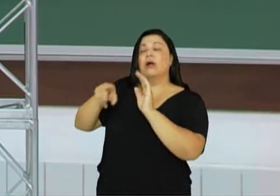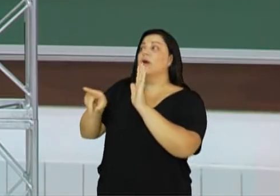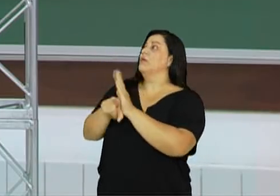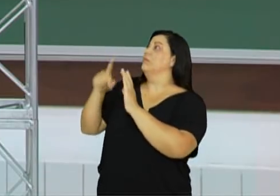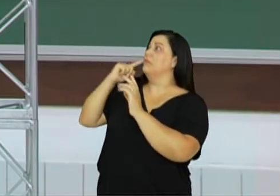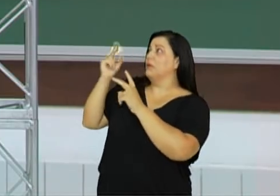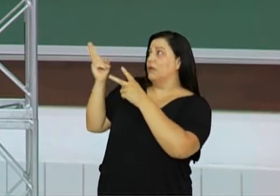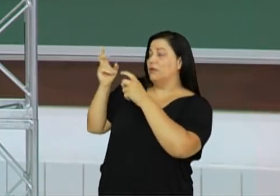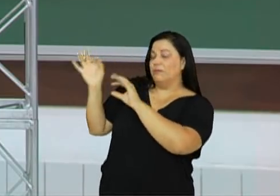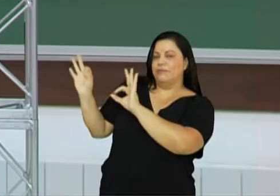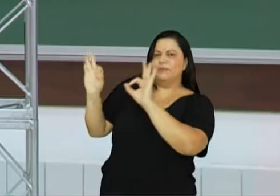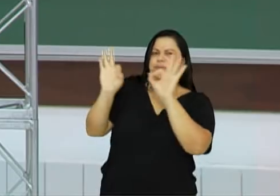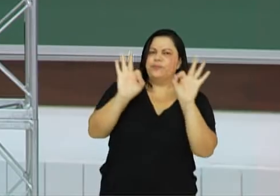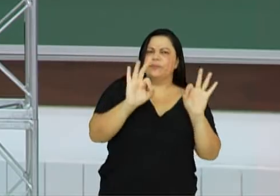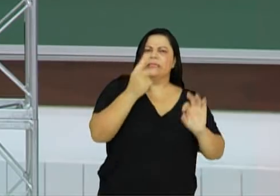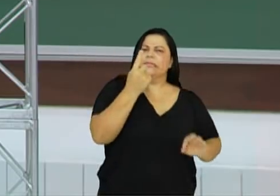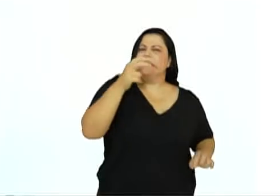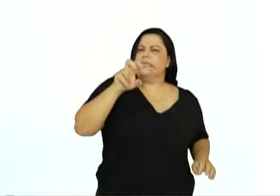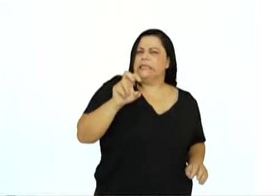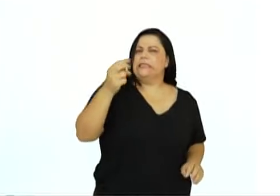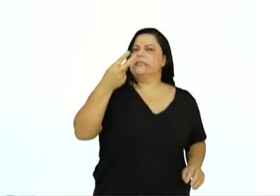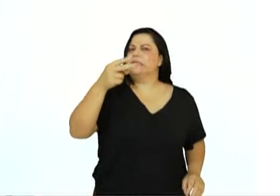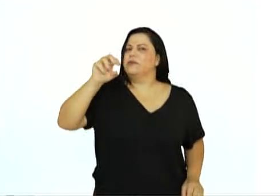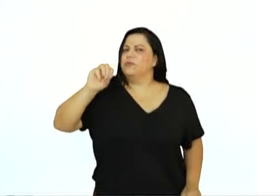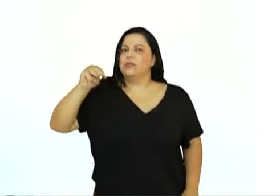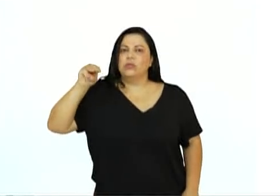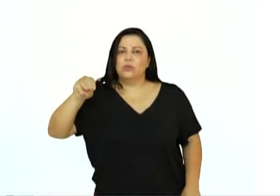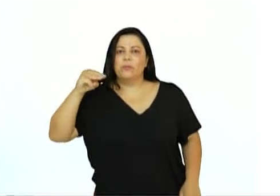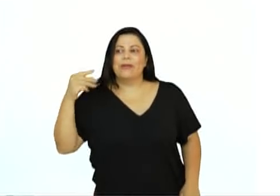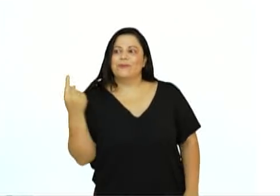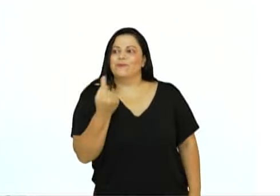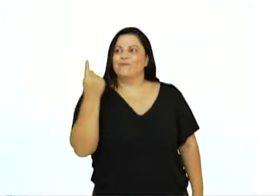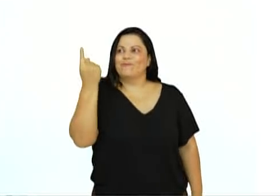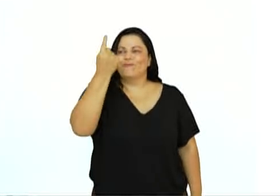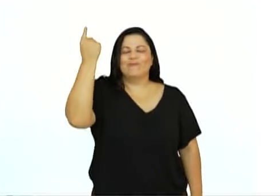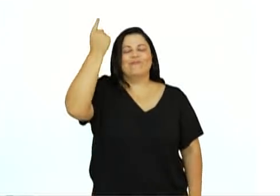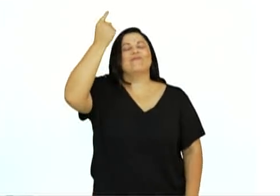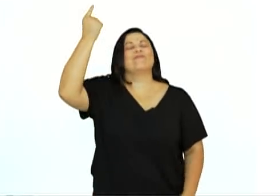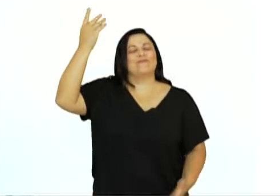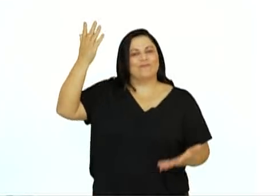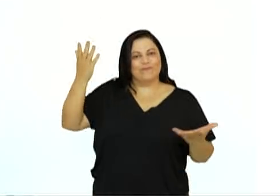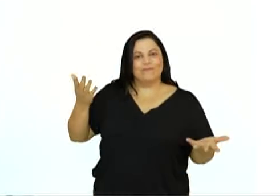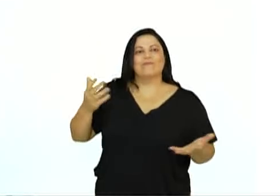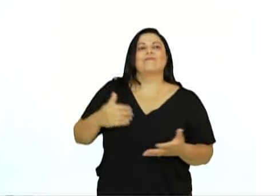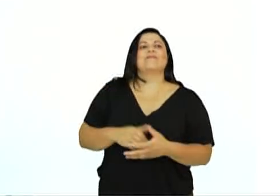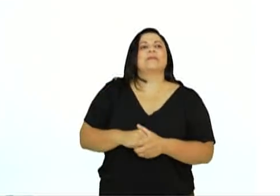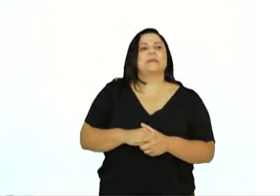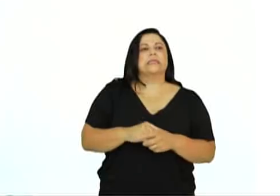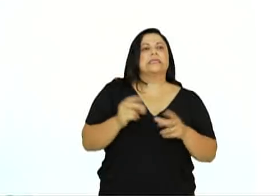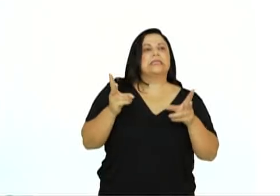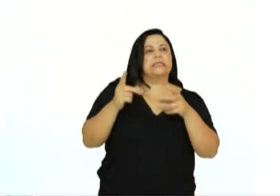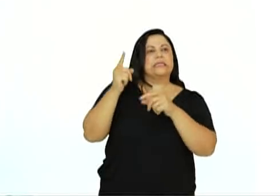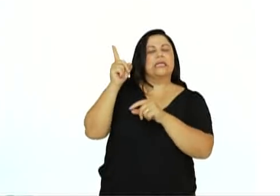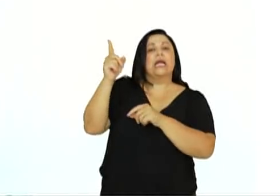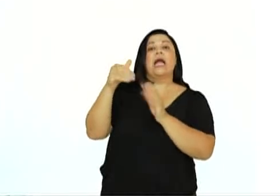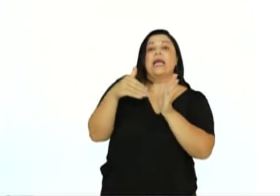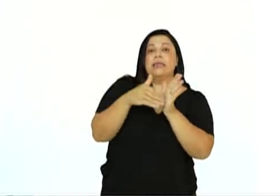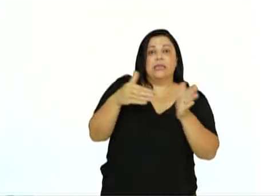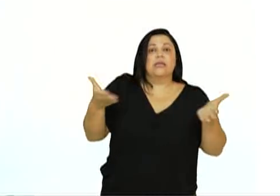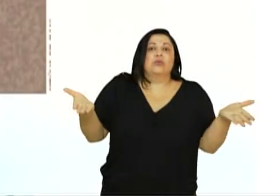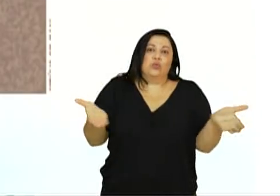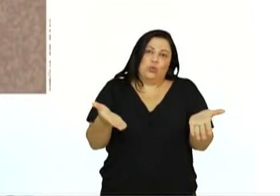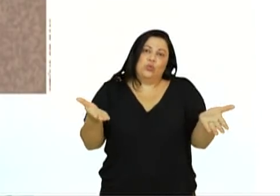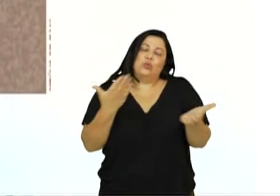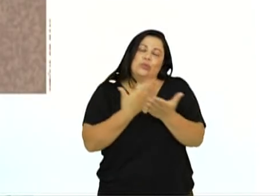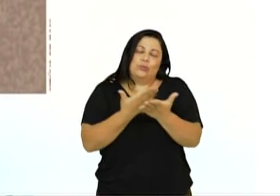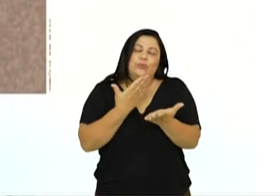a aquedutos de 15, 20 metros de altura no Império Romano, e daí a gente tem esses aquedutos nos dias de hoje para a gente estudar